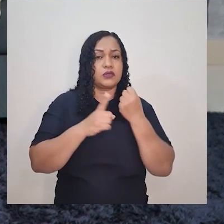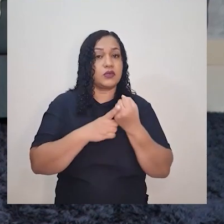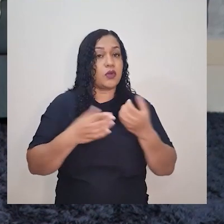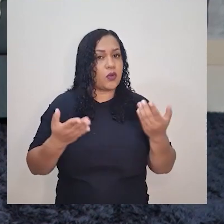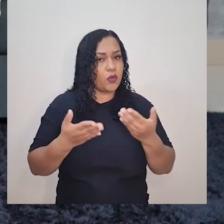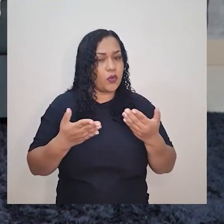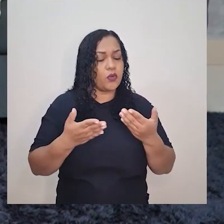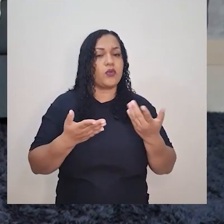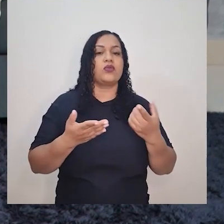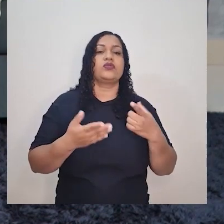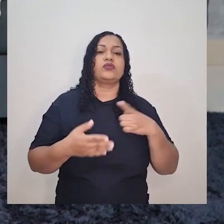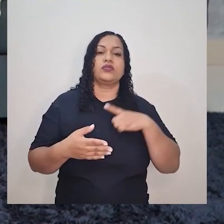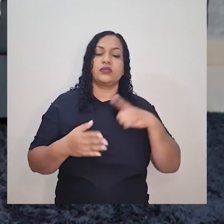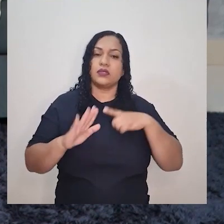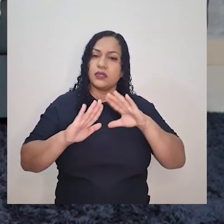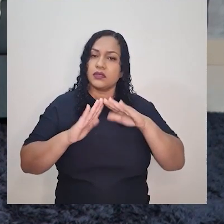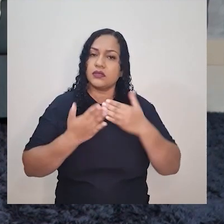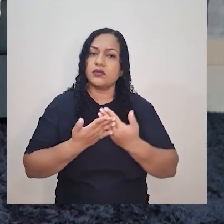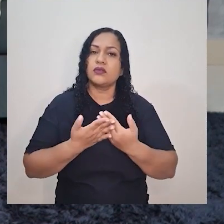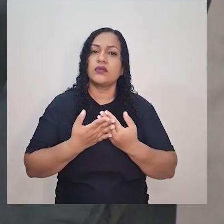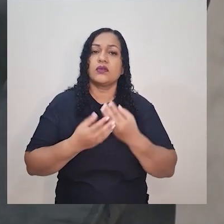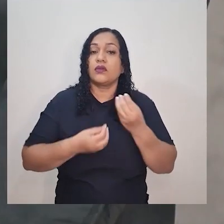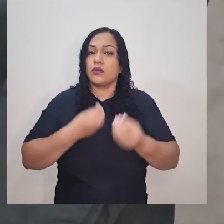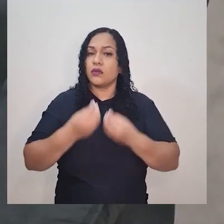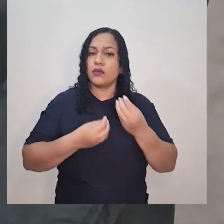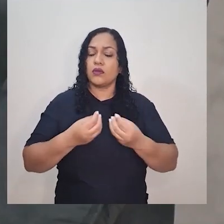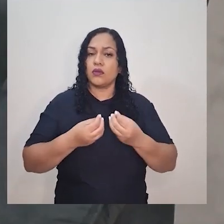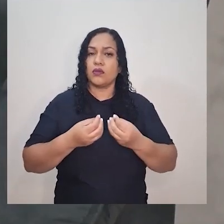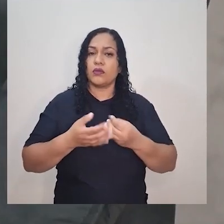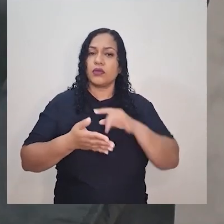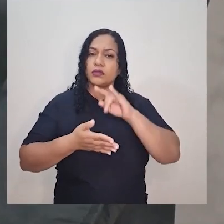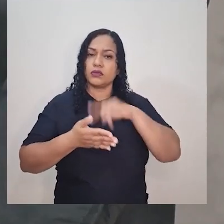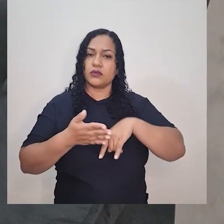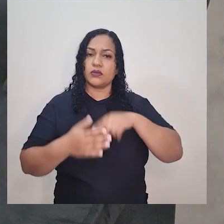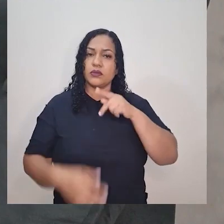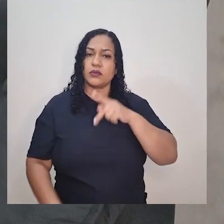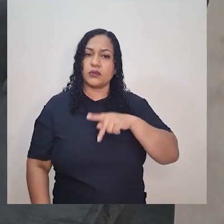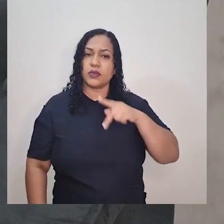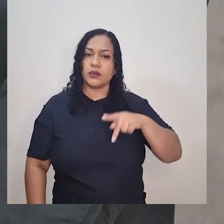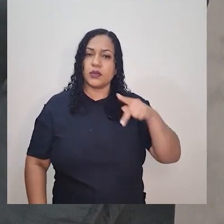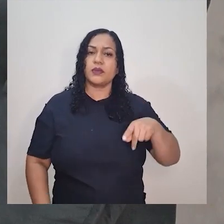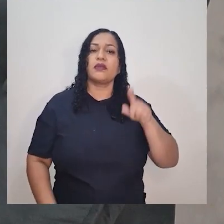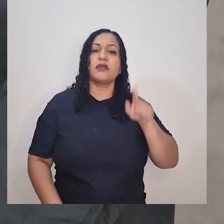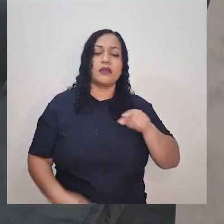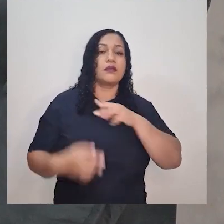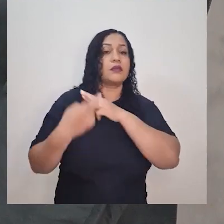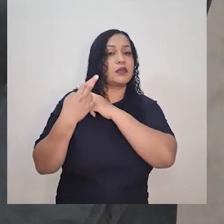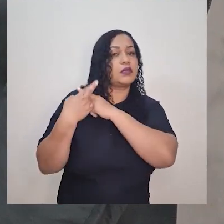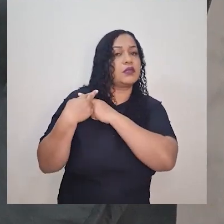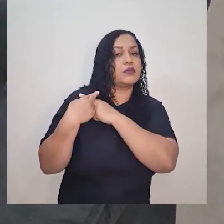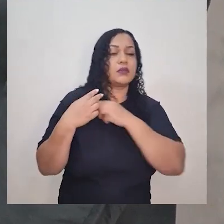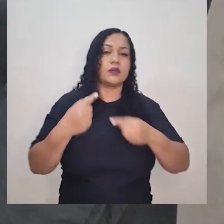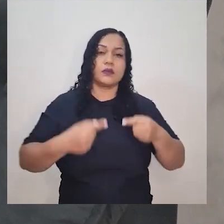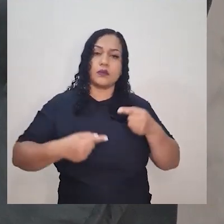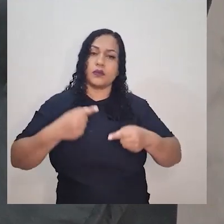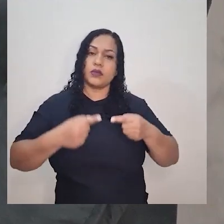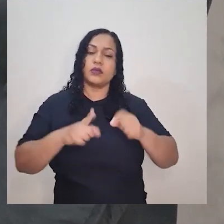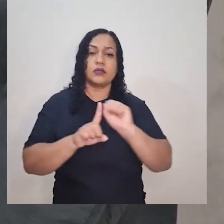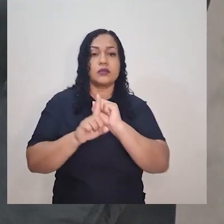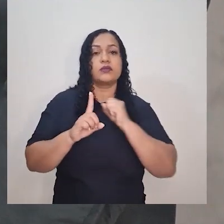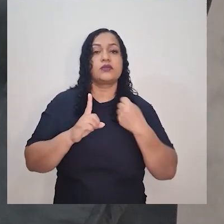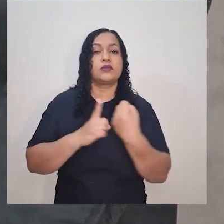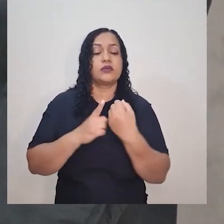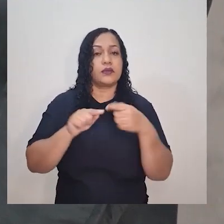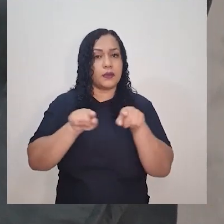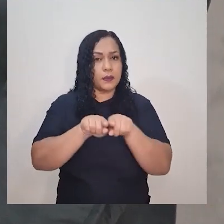da escola por meio do projeto político-pedagógico. Então, além de uma responsabilidade política, né, além de uma responsabilidade social, é